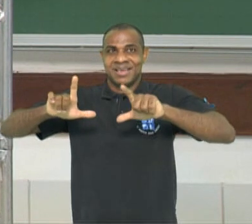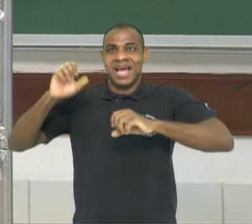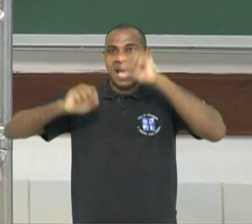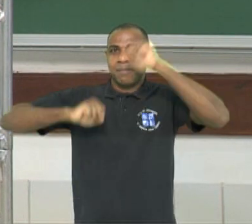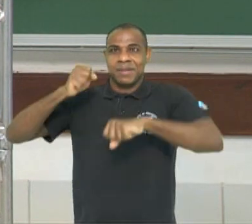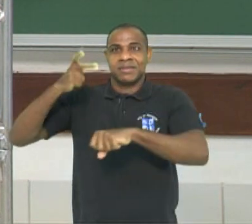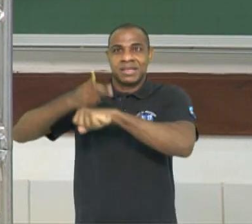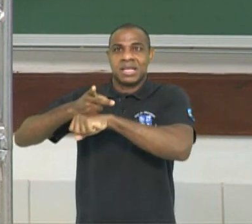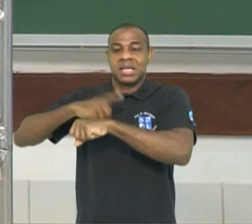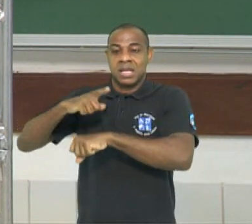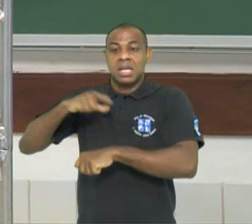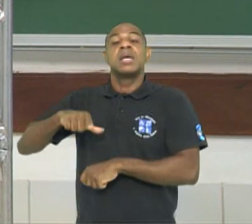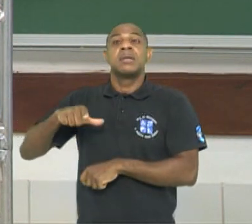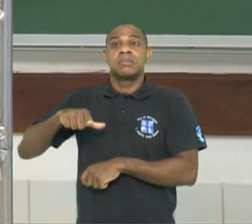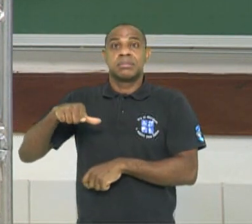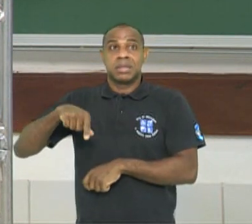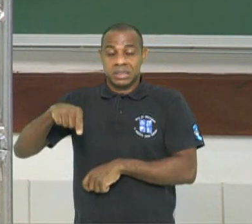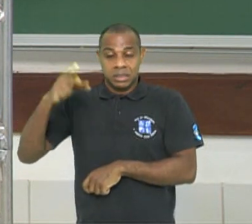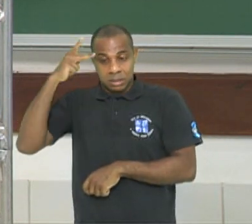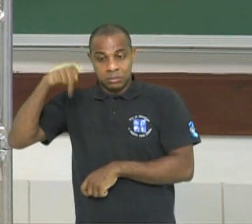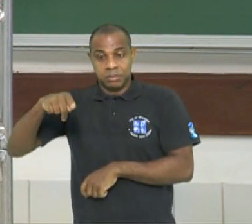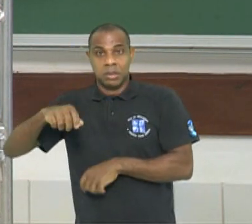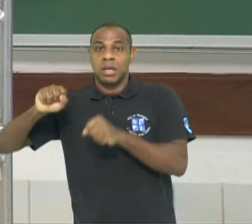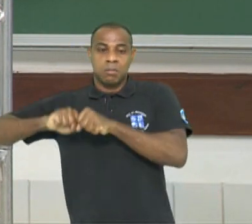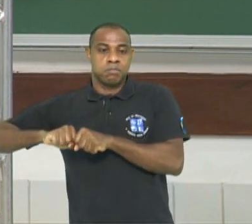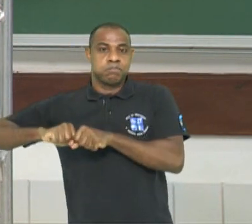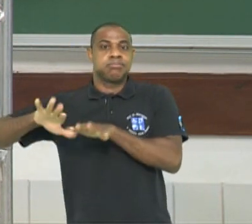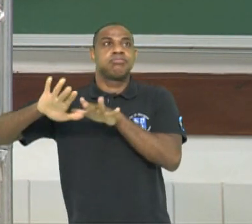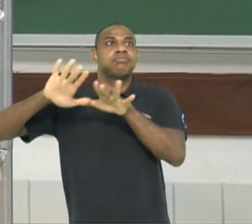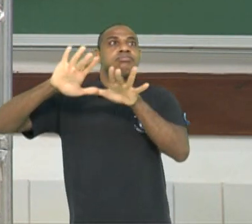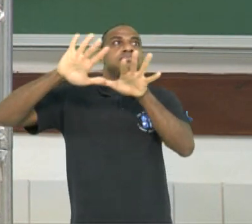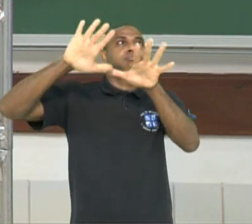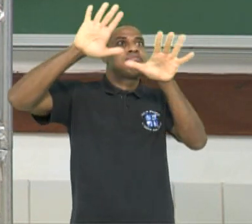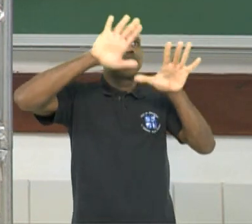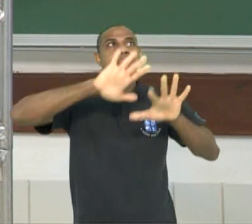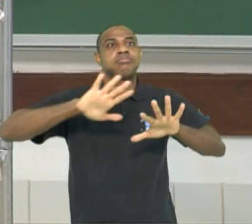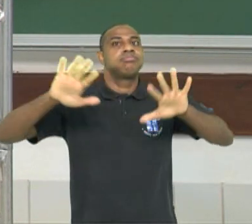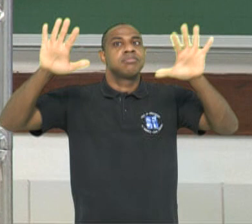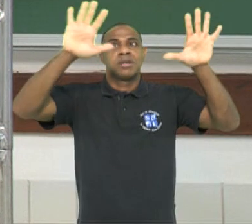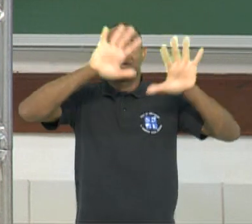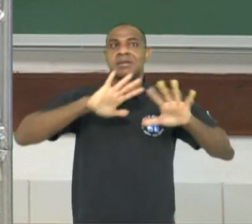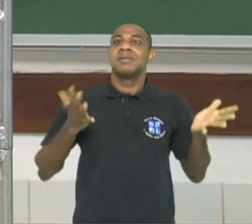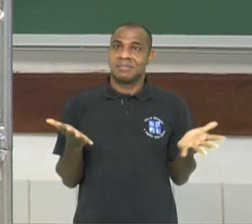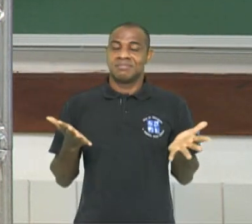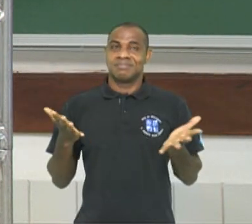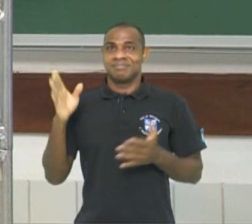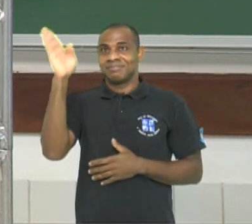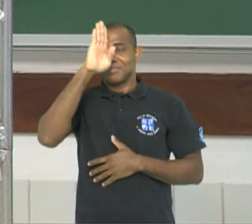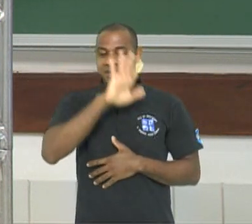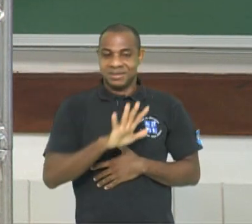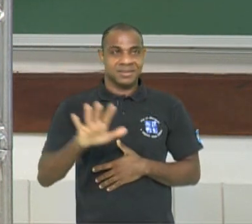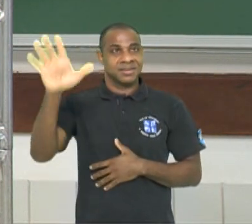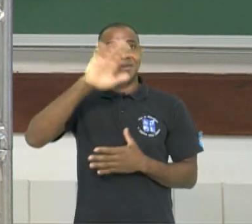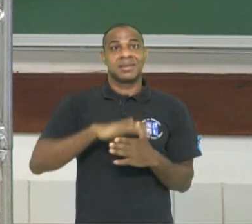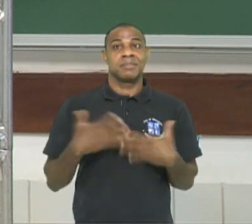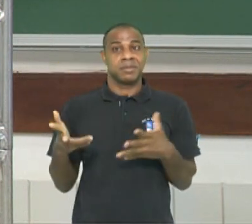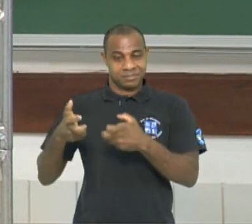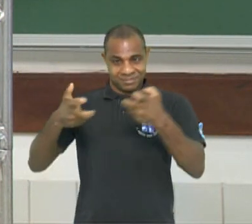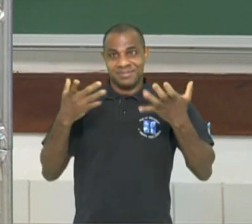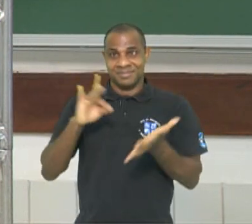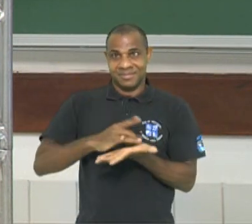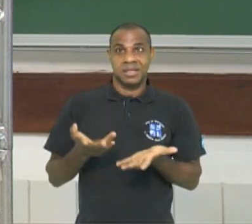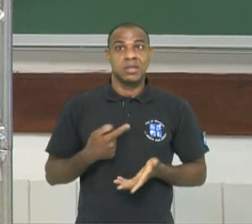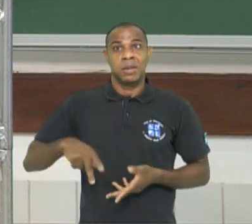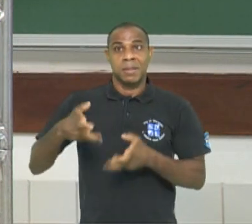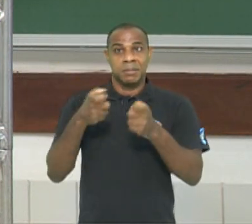em São Paulo e transmitir para o Brasil como um todo, até mesmo para o mundo, não é verdade? Mas o que nós percebemos em